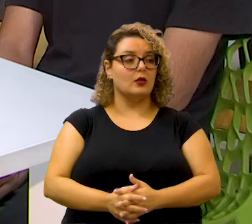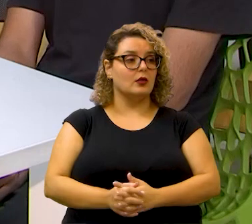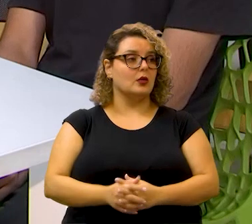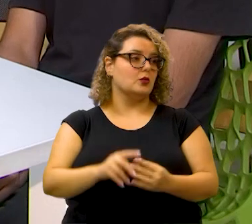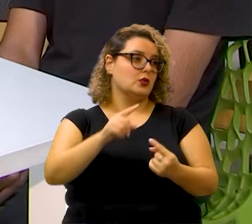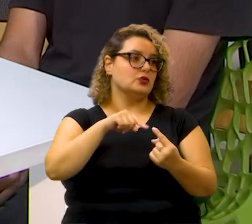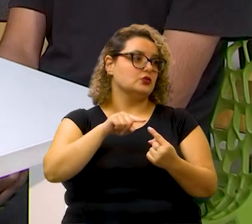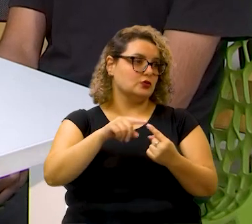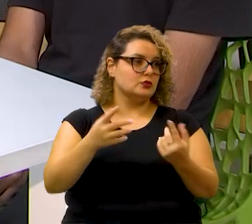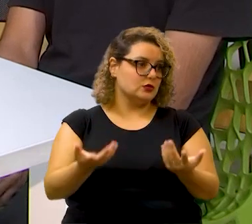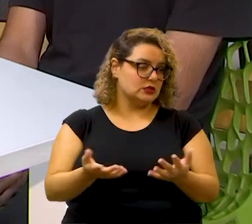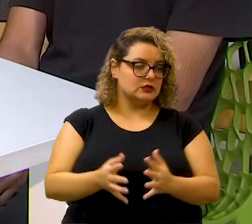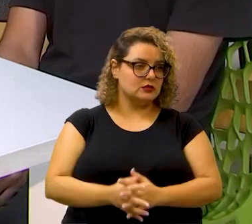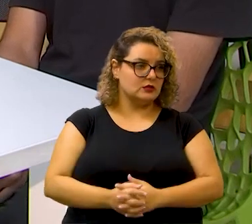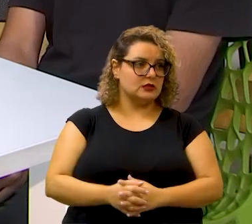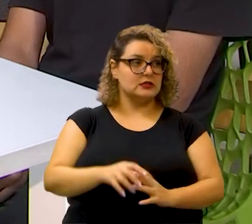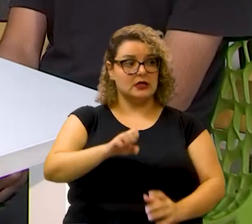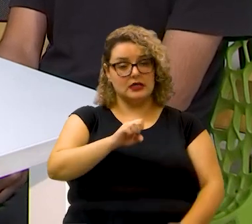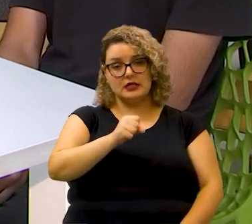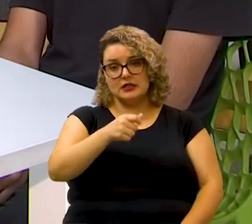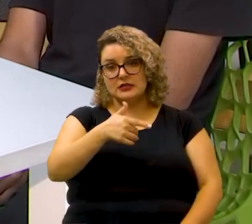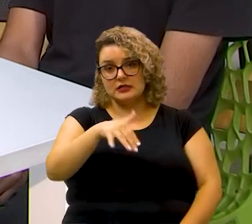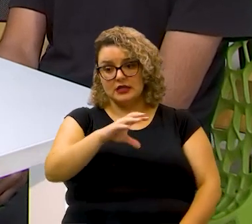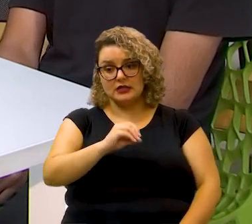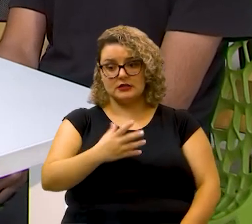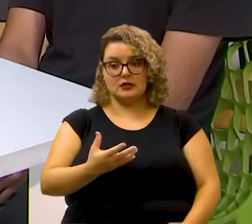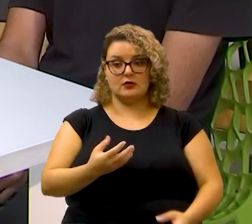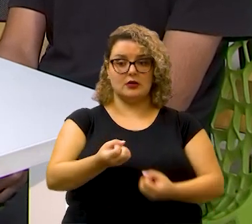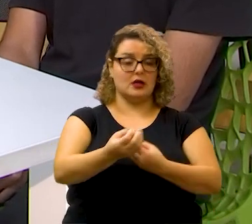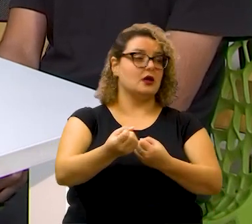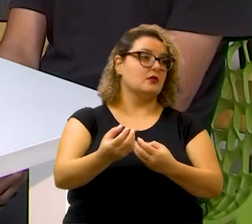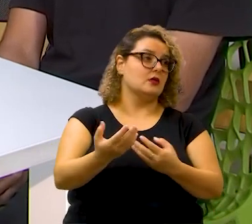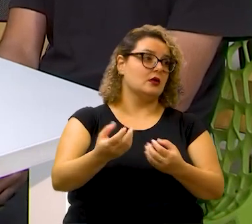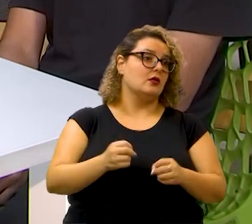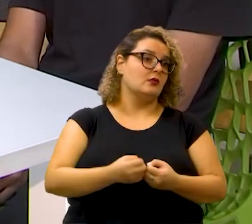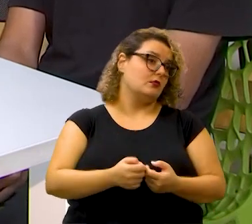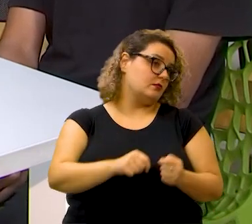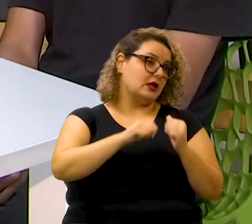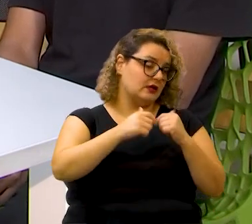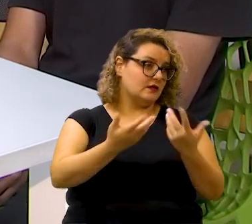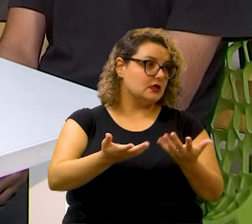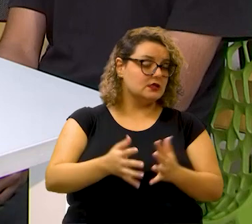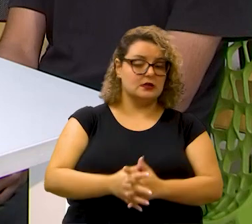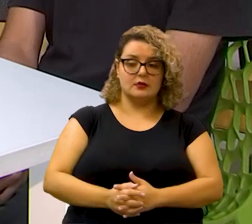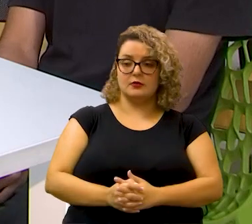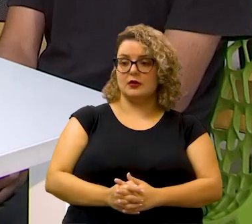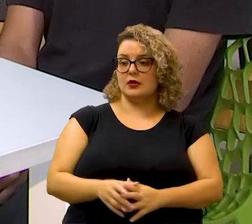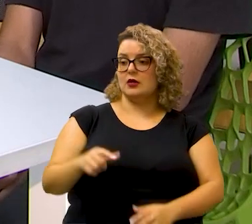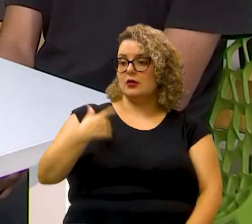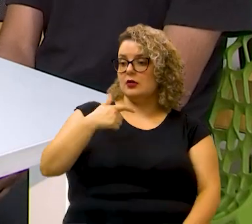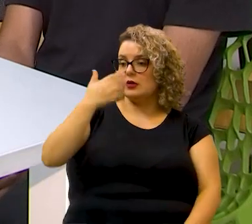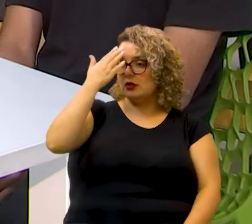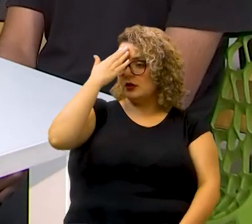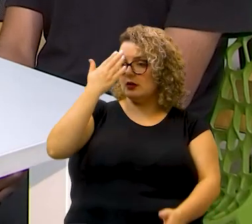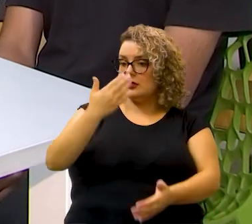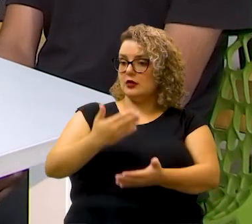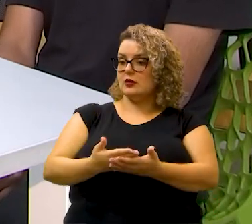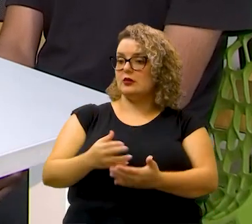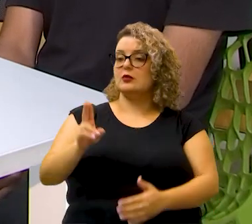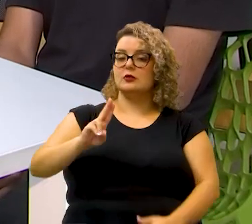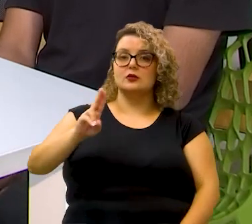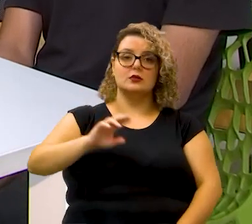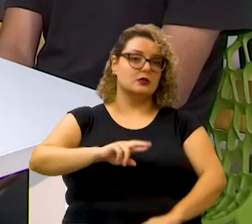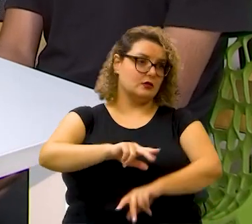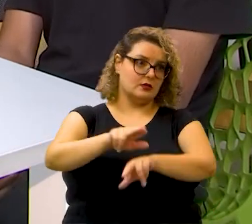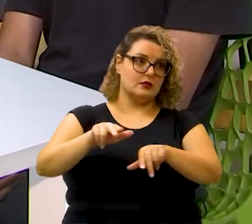mais finalidades essa estação e esse cruzamento de dados pode beneficiar, né? A gente acredita que ela pode